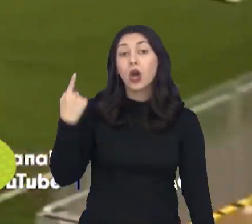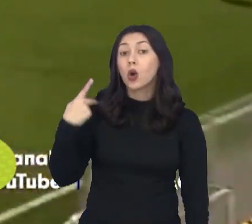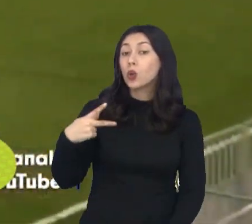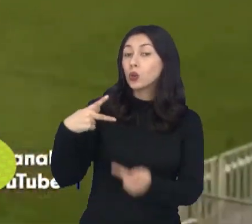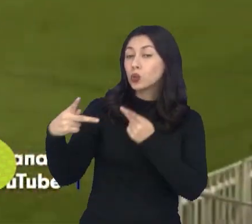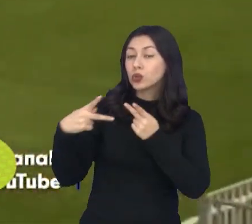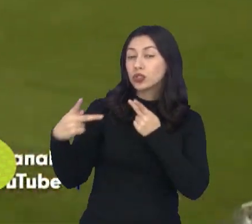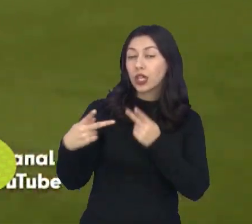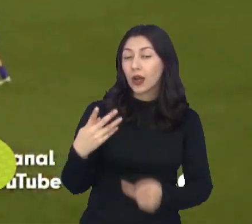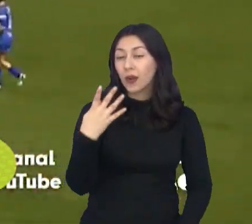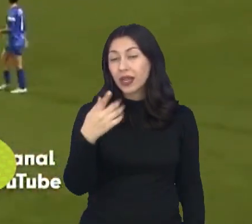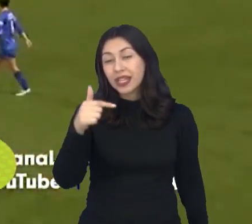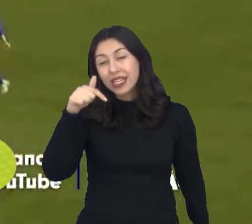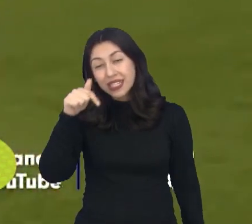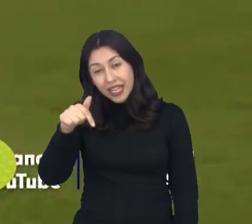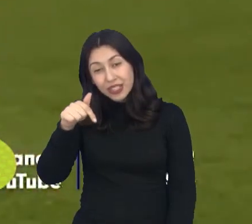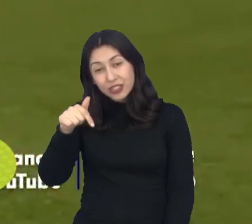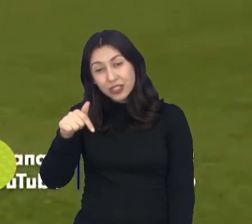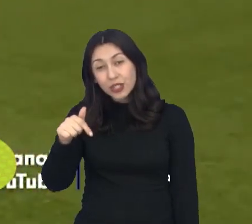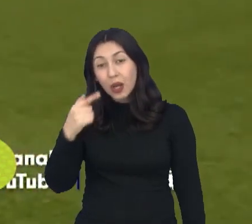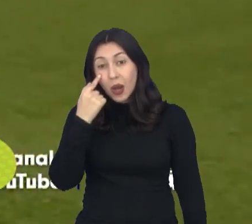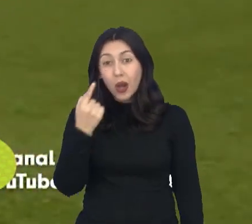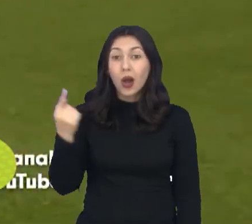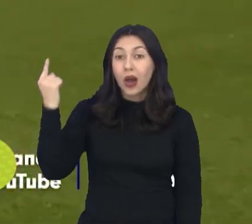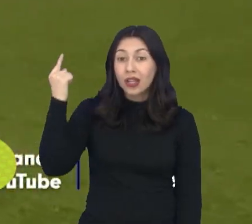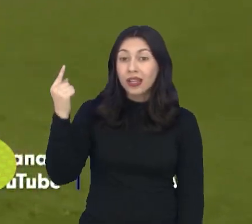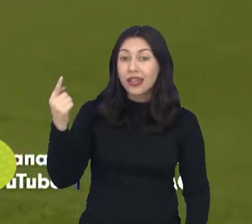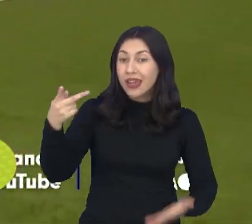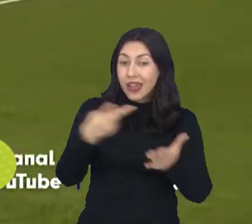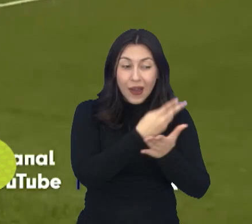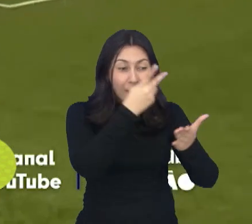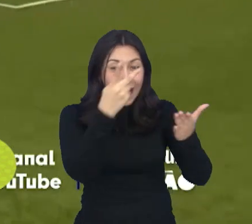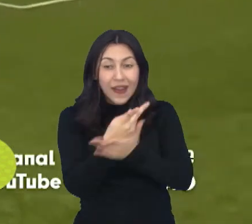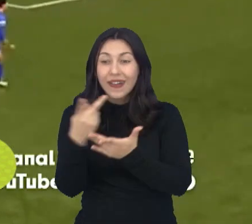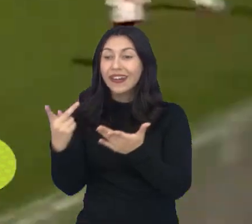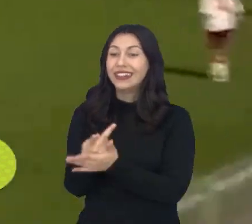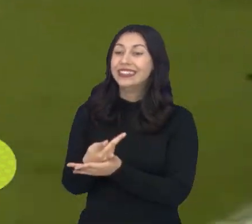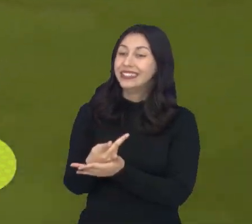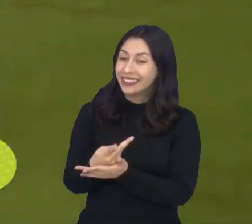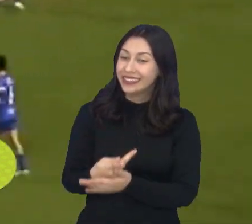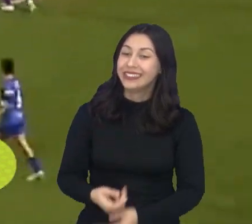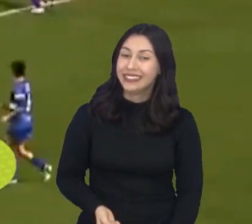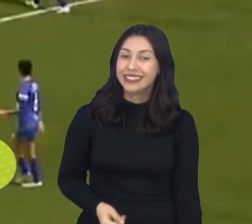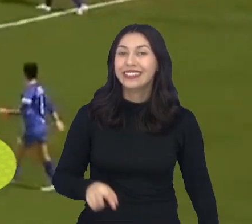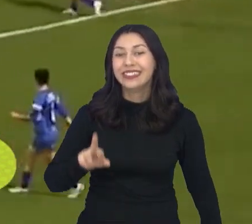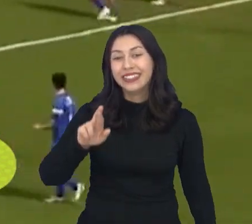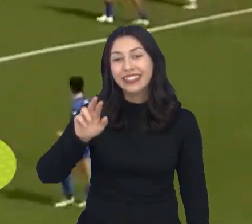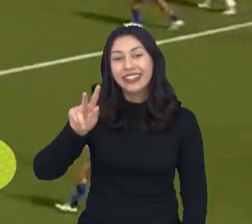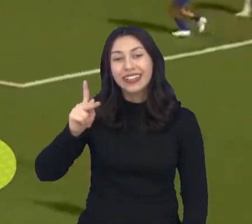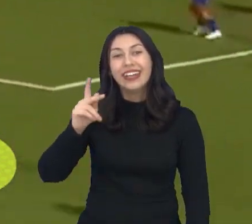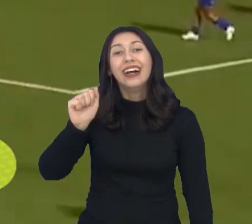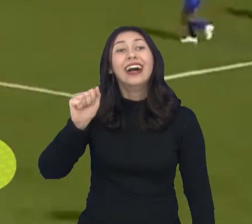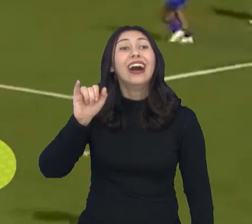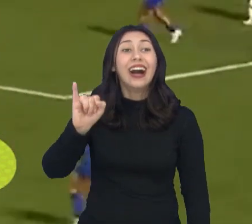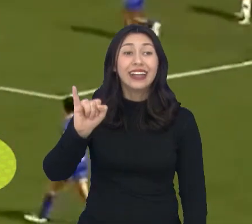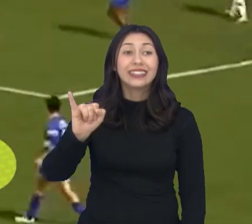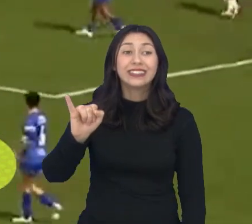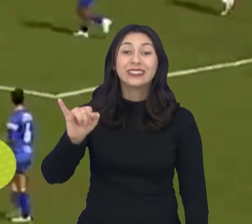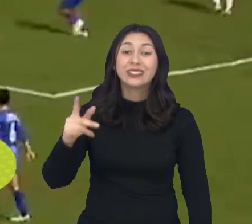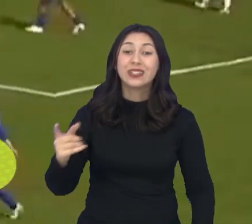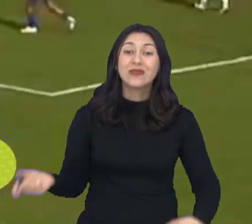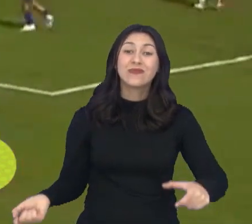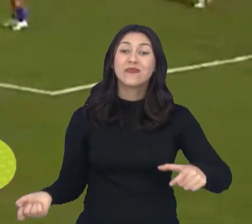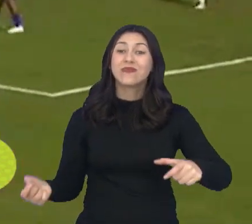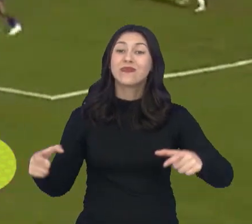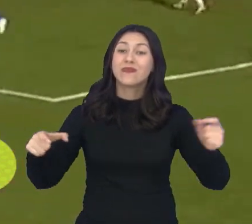aos 47 do segundo tempo. Cruzamento, falhou o goleiro, falhou a zagueira. Rai Coutinho acabou tocando pro fundo do